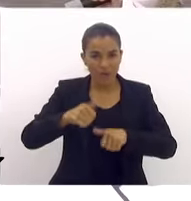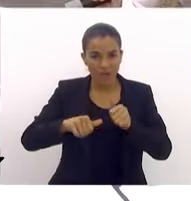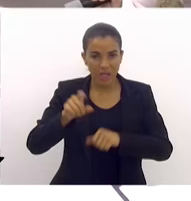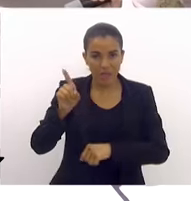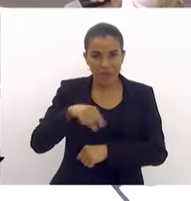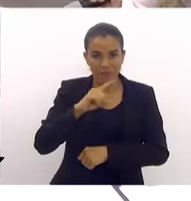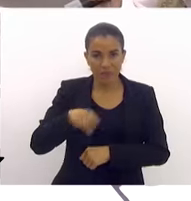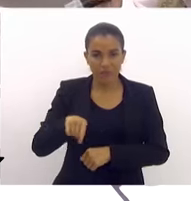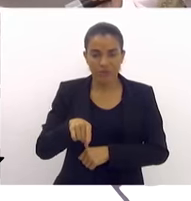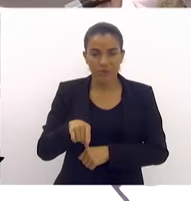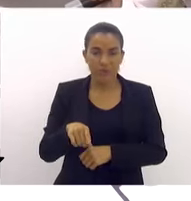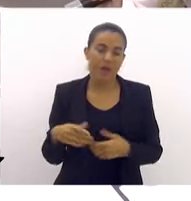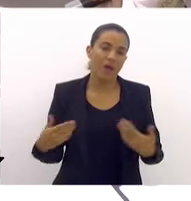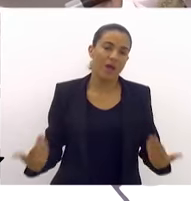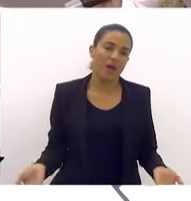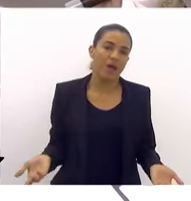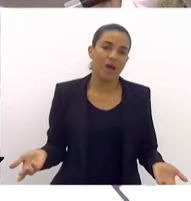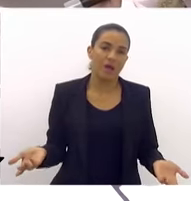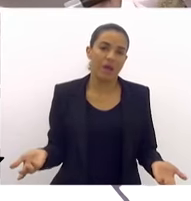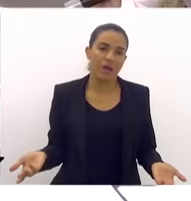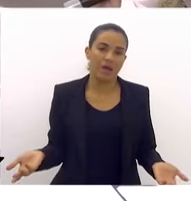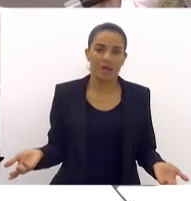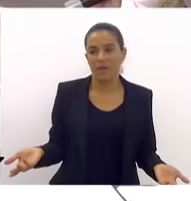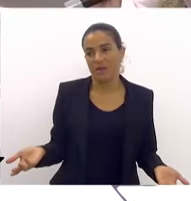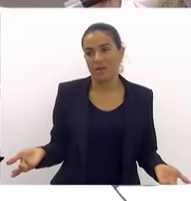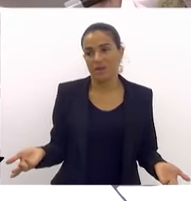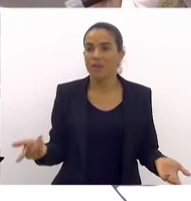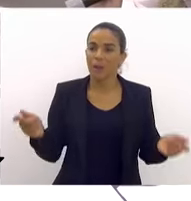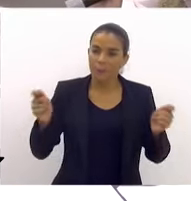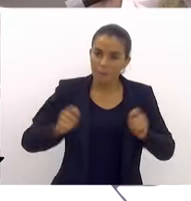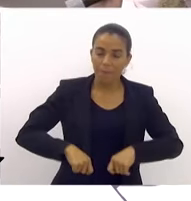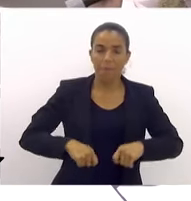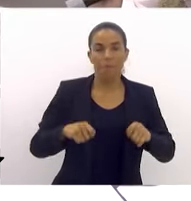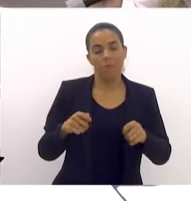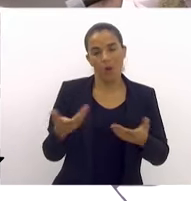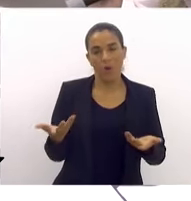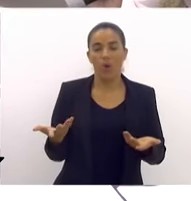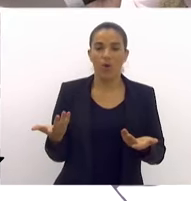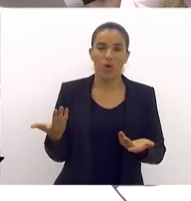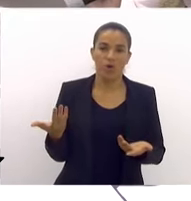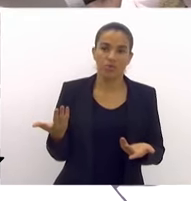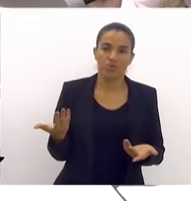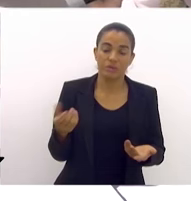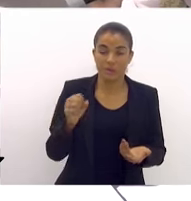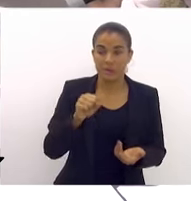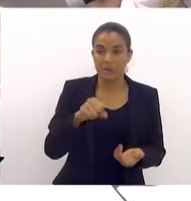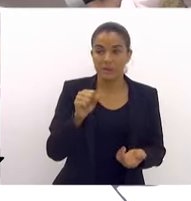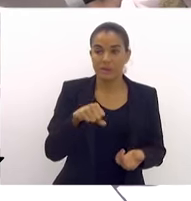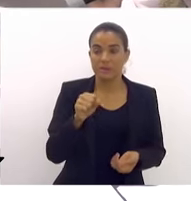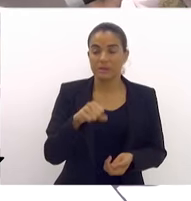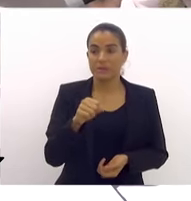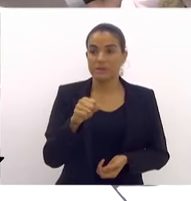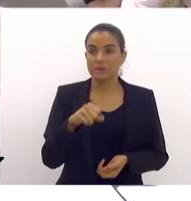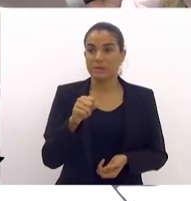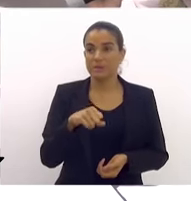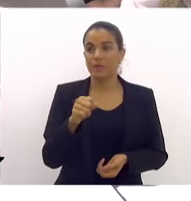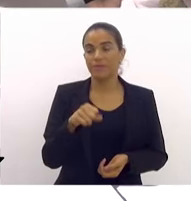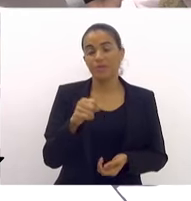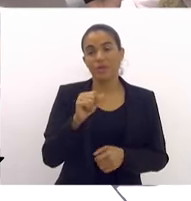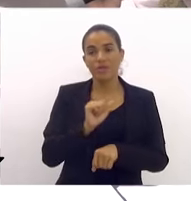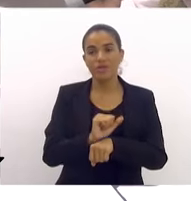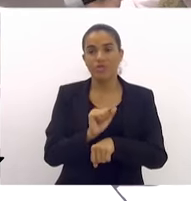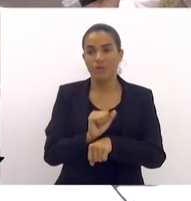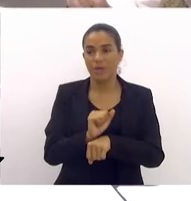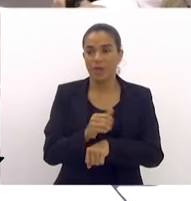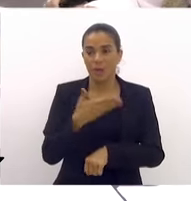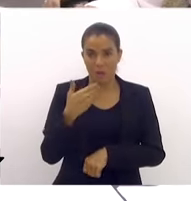analisado não. O veto. Então, não foi analisado o ainda, veto. Então ainda pode ser derrubado. Então, eu devia, não, isso que eu estou dizendo, devia se derrubar tirar, o veto, aguardar. Eu